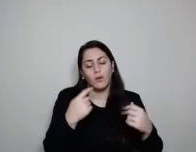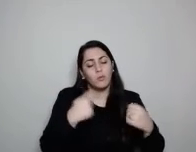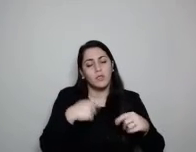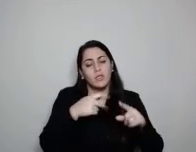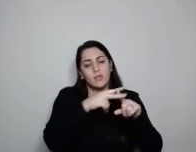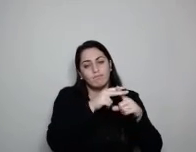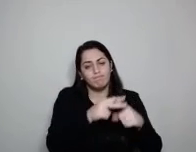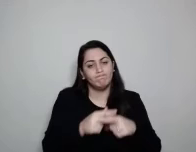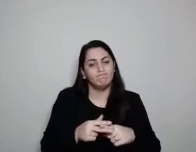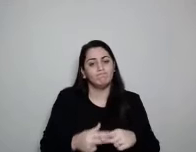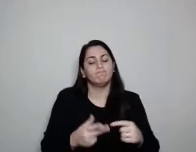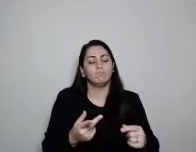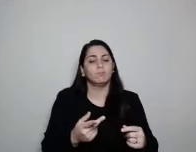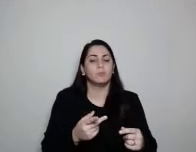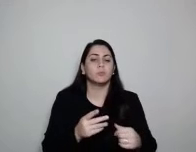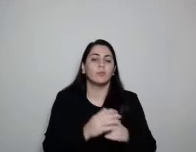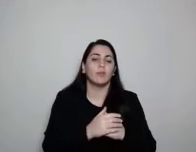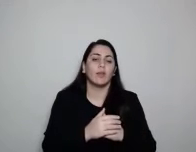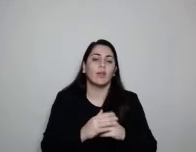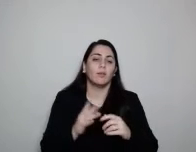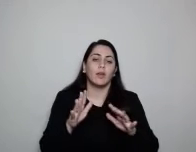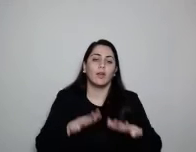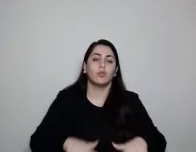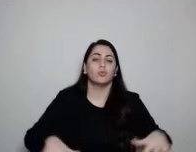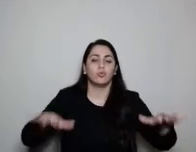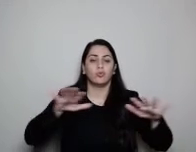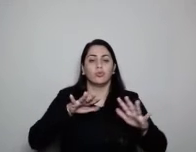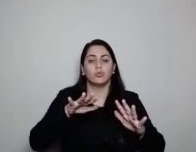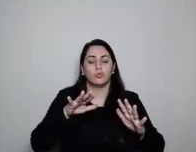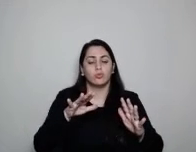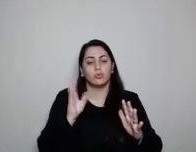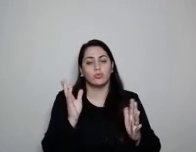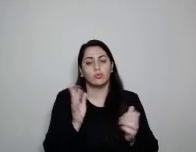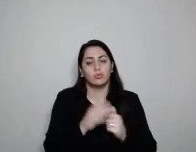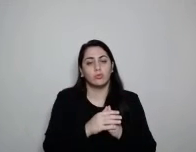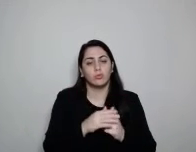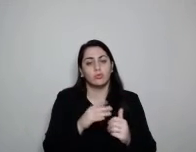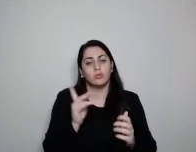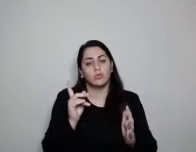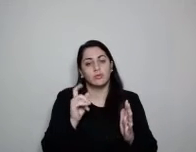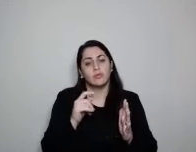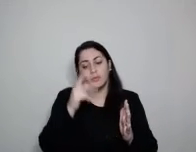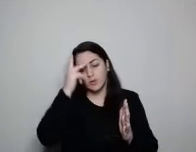na base de assinantes da NET aqui na região de Natal. E